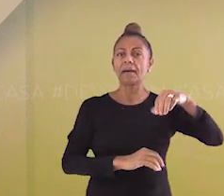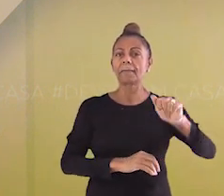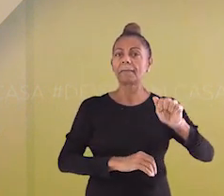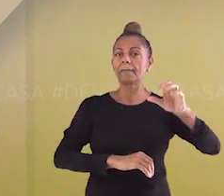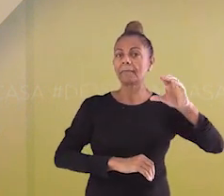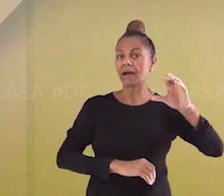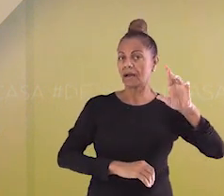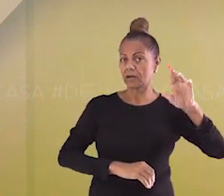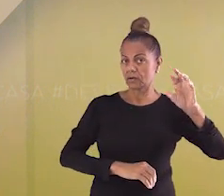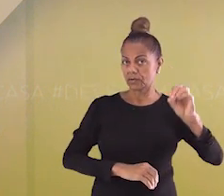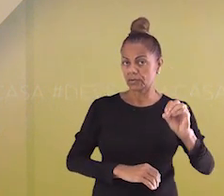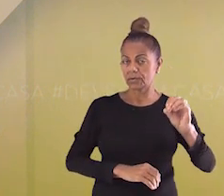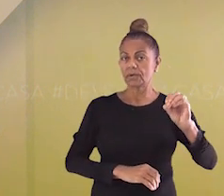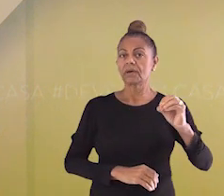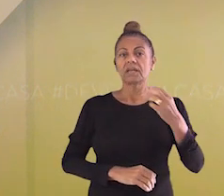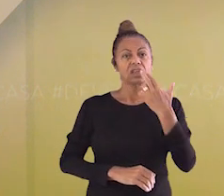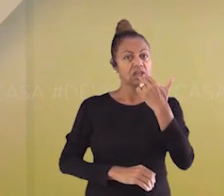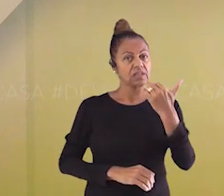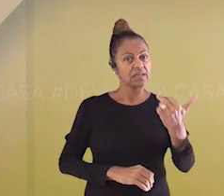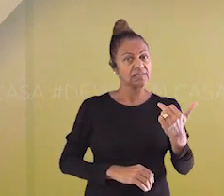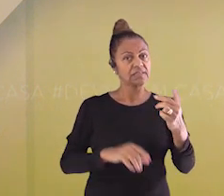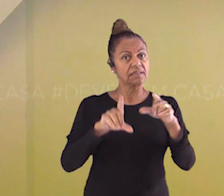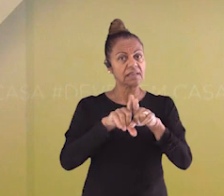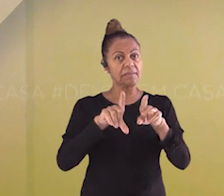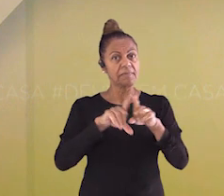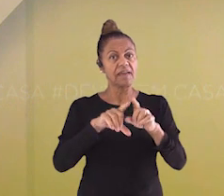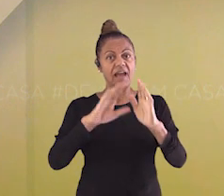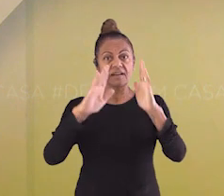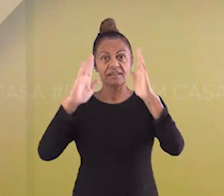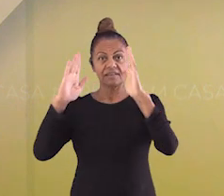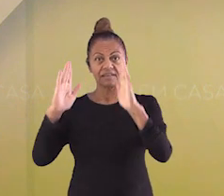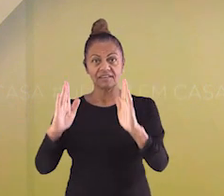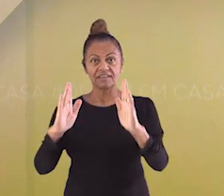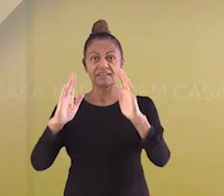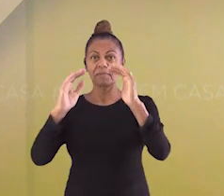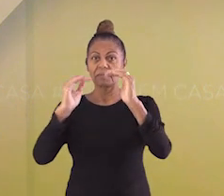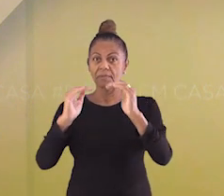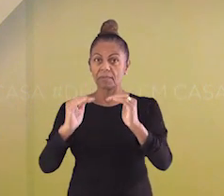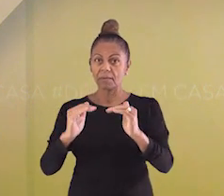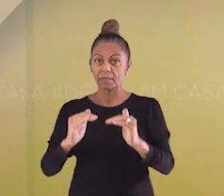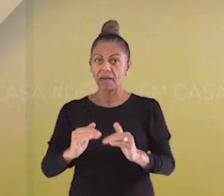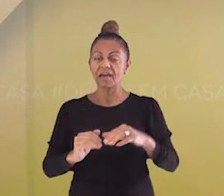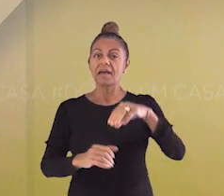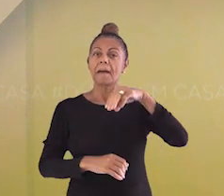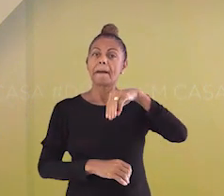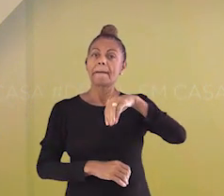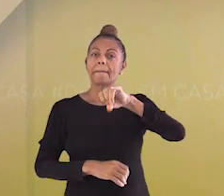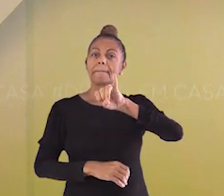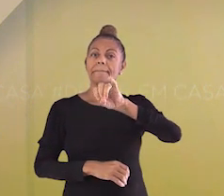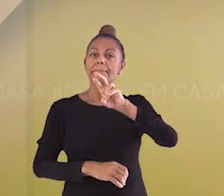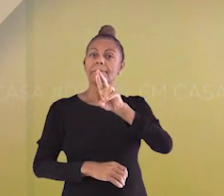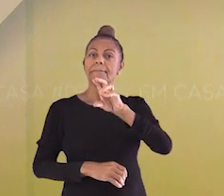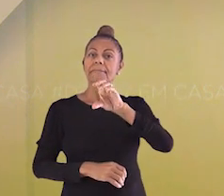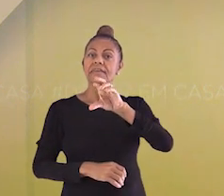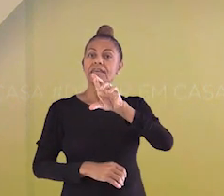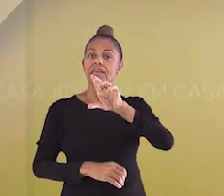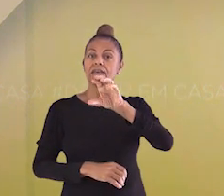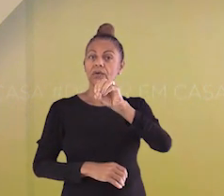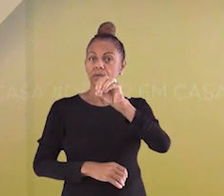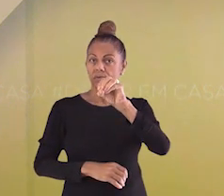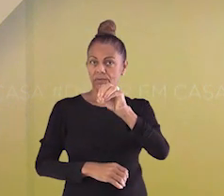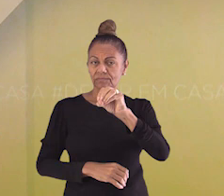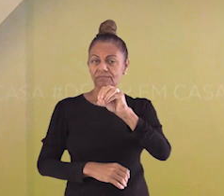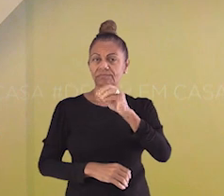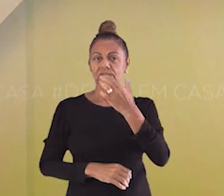gente consome em menor quantidade, mas que também tem grande importância. Vamos falar dos micronutrientes e seus